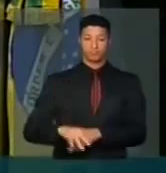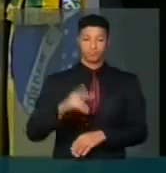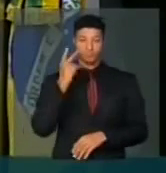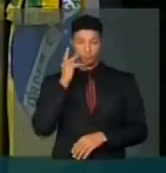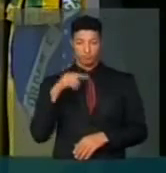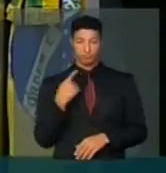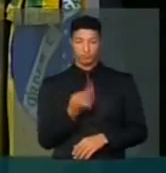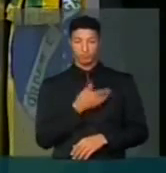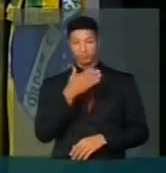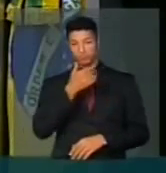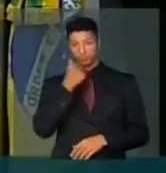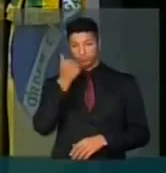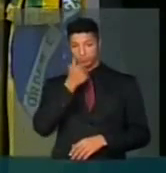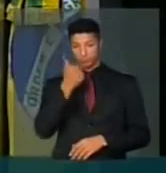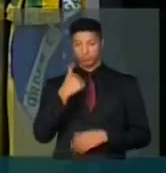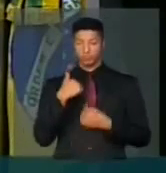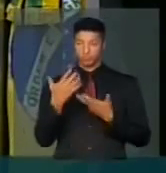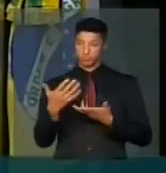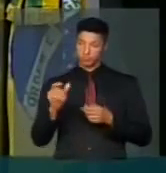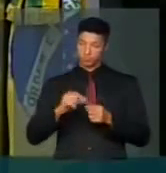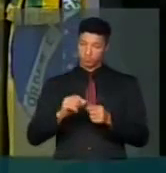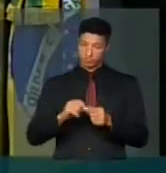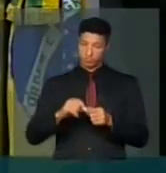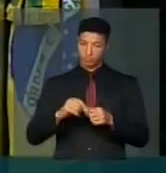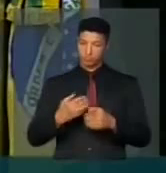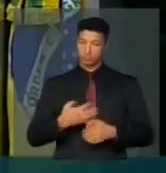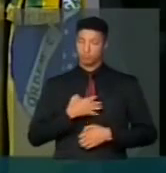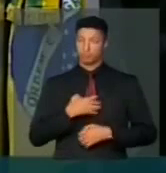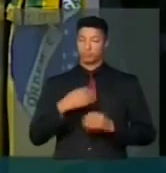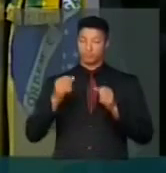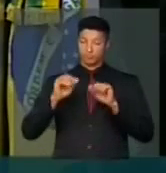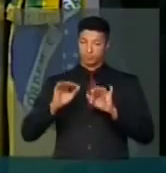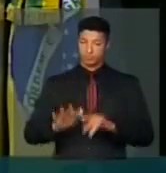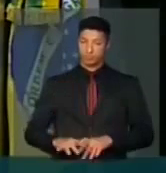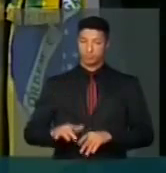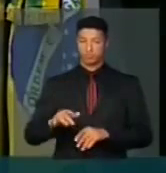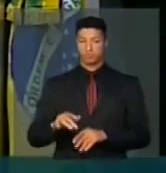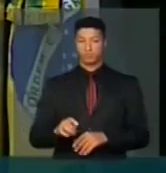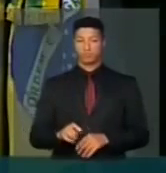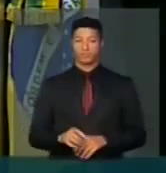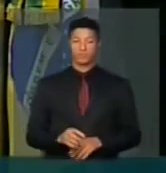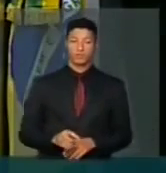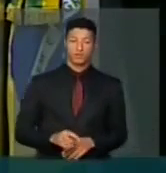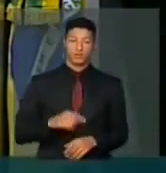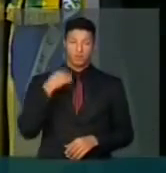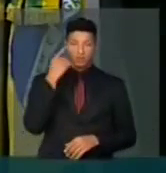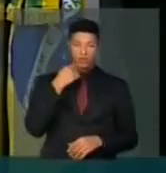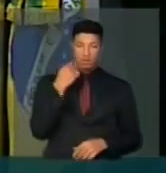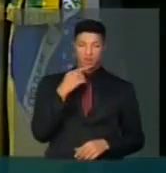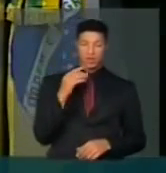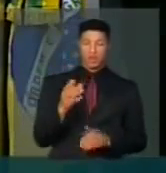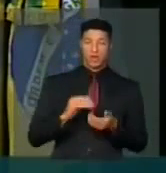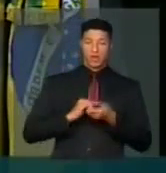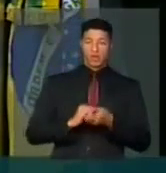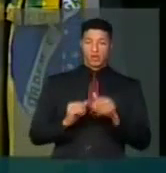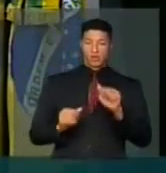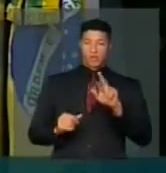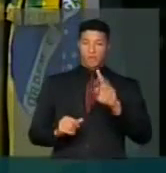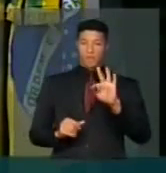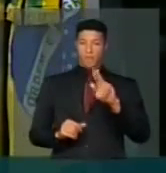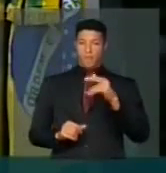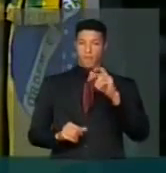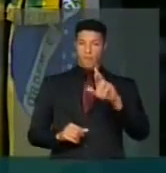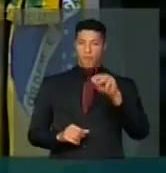nós pudéssemos melhorá-lo. Quero aqui fazer um elogio ao relator. O relator, o nosso companheiro Arthur Maia,